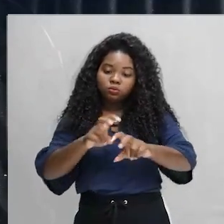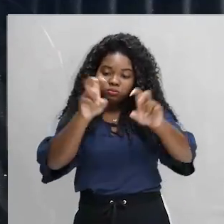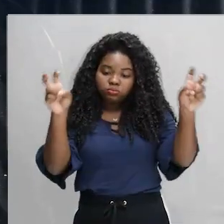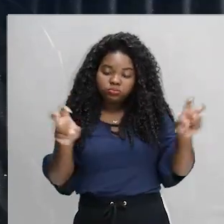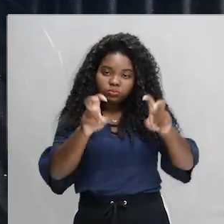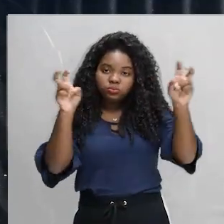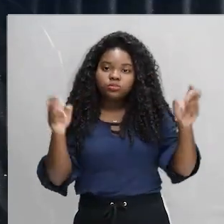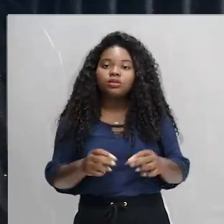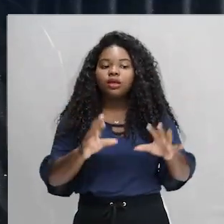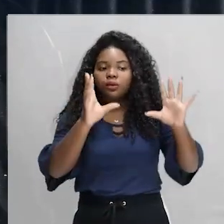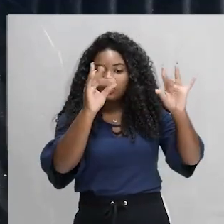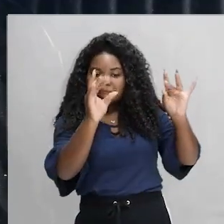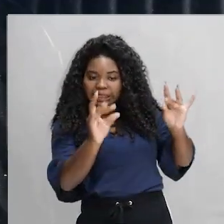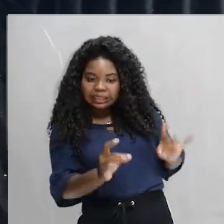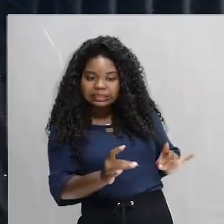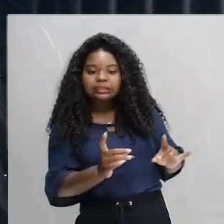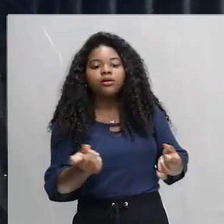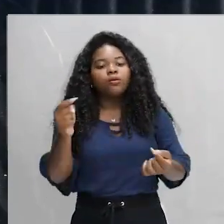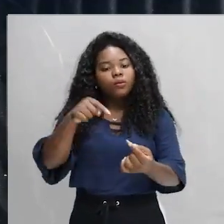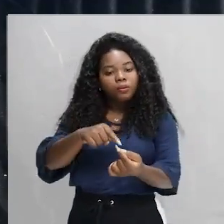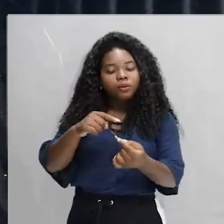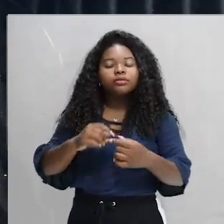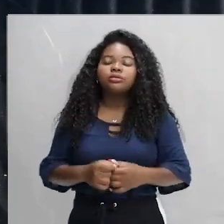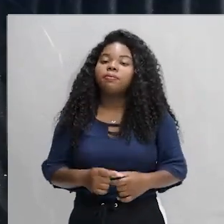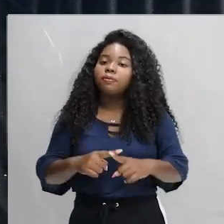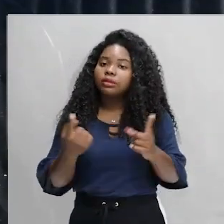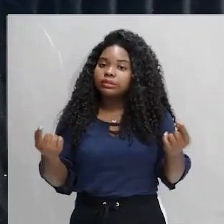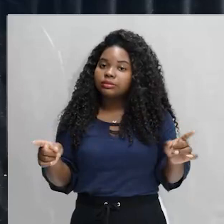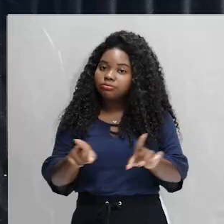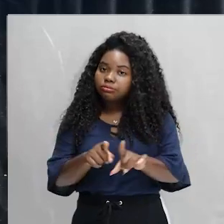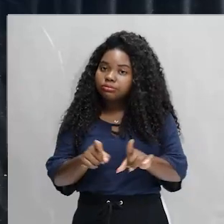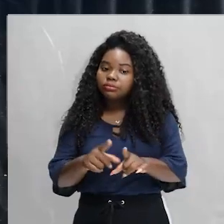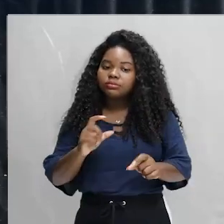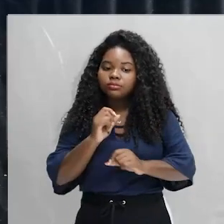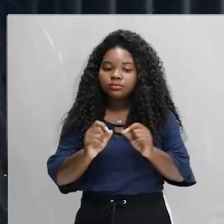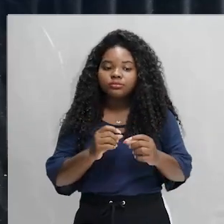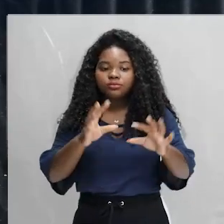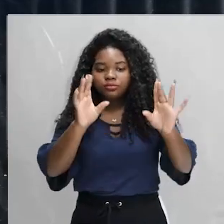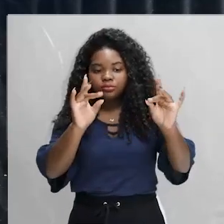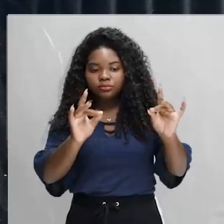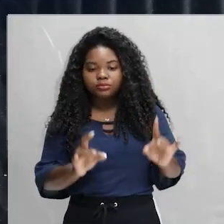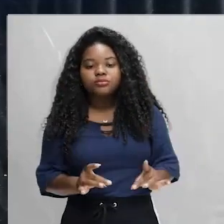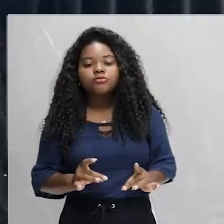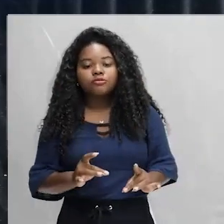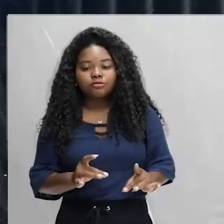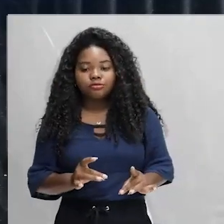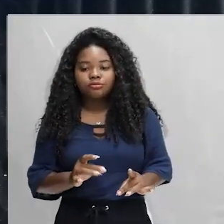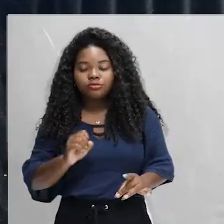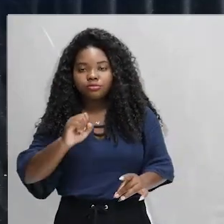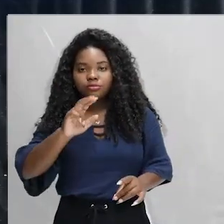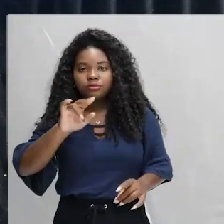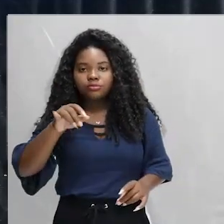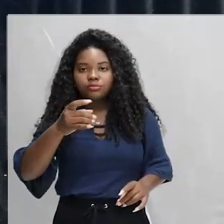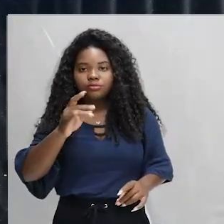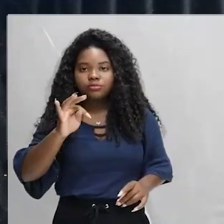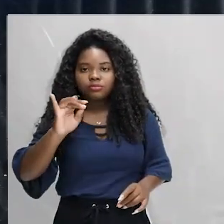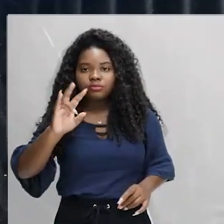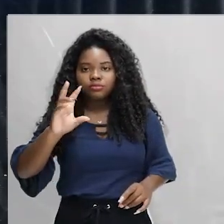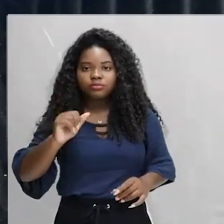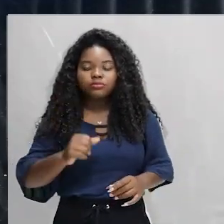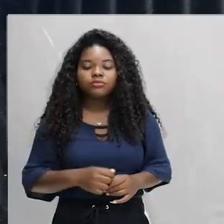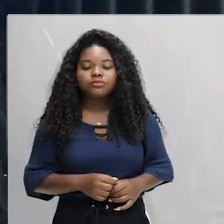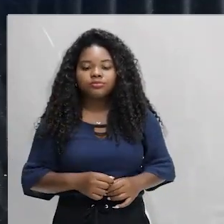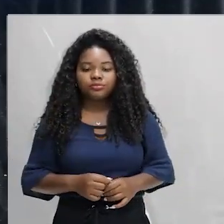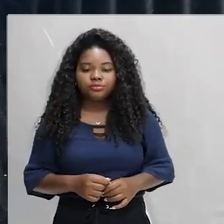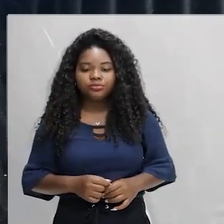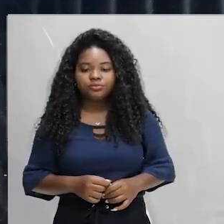descrição objetiva. Mas eu também posso ter uma descrição subjetiva. O cara quer vender o sítio,